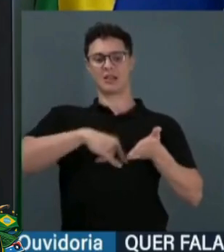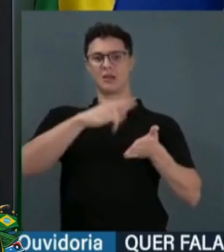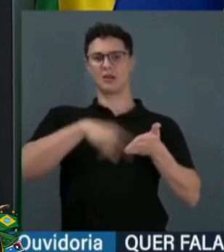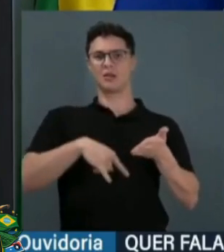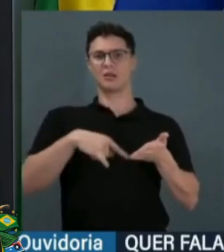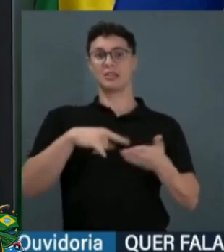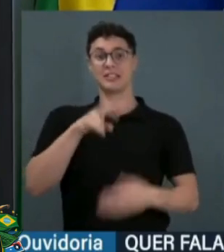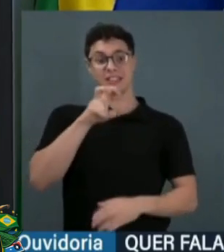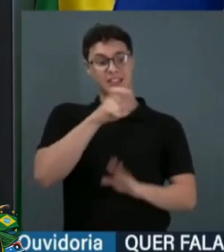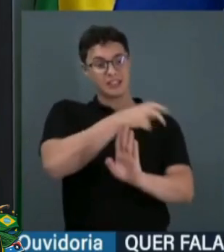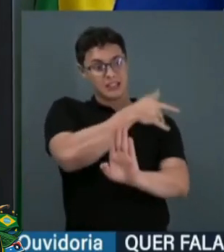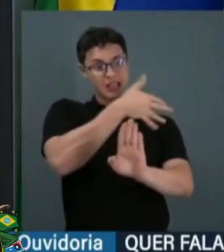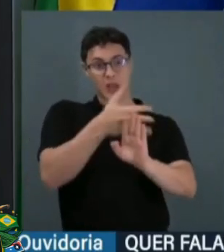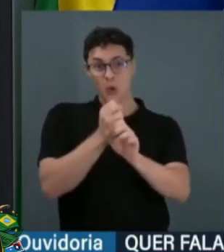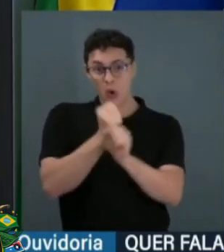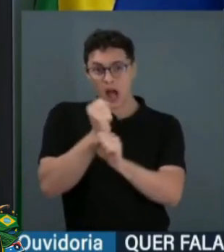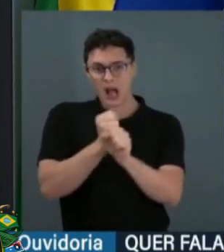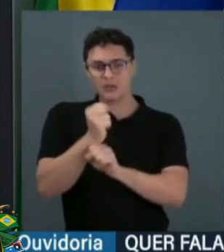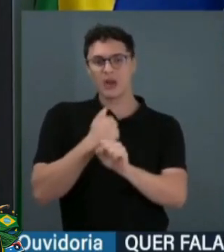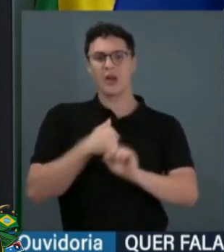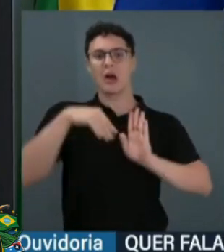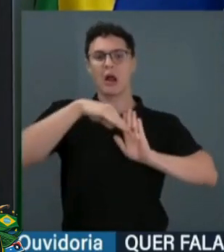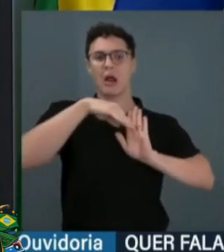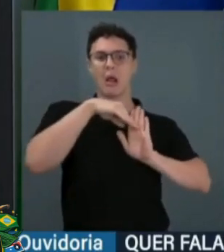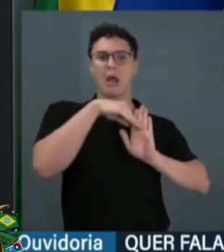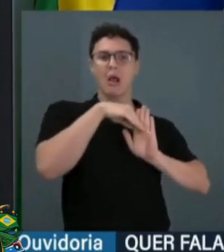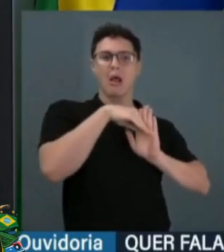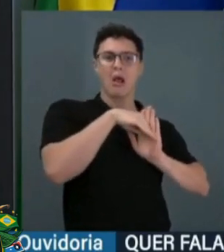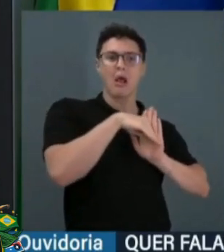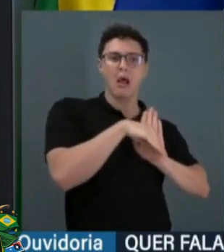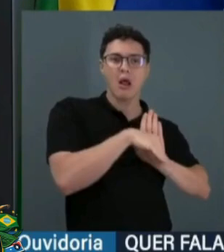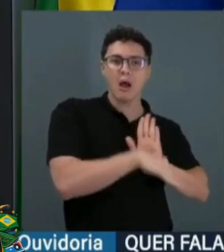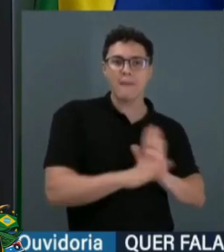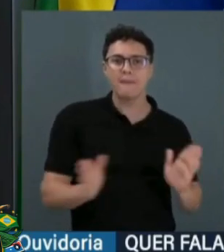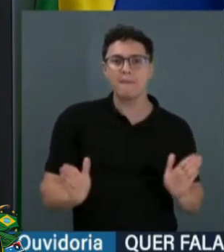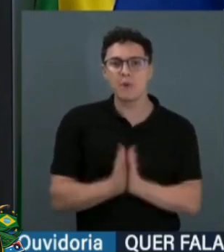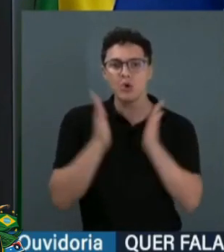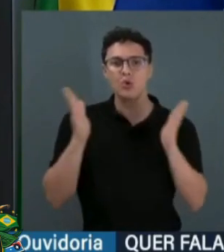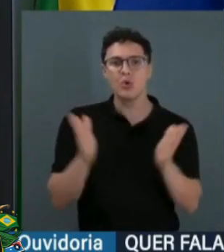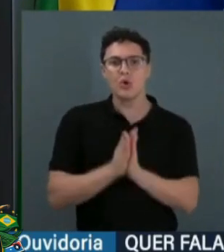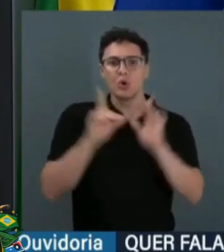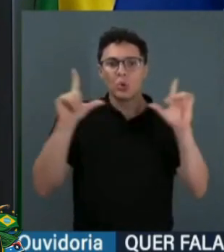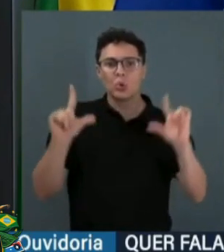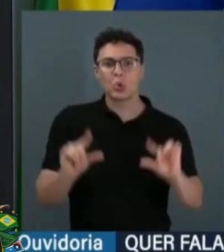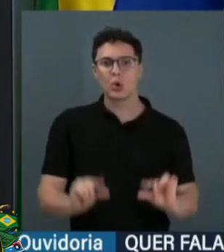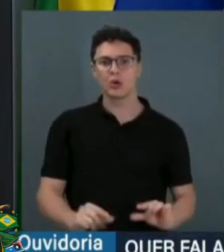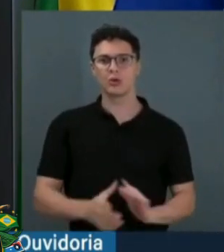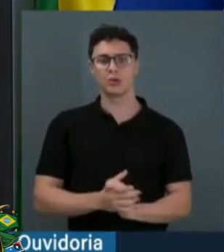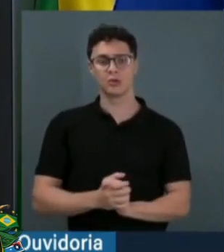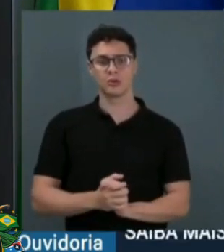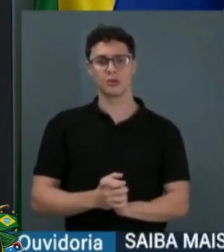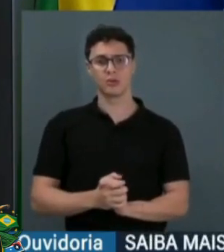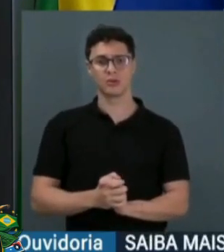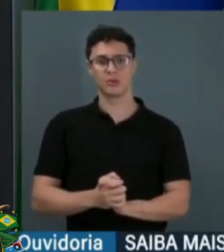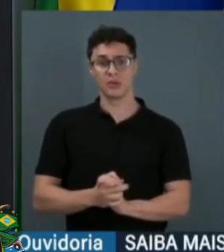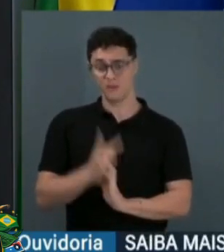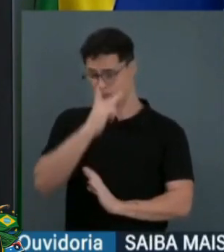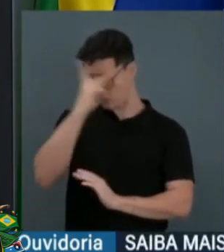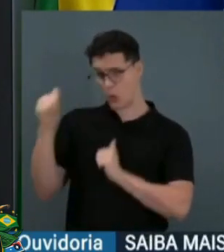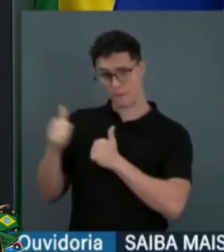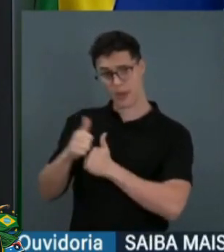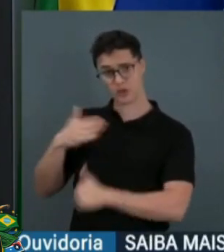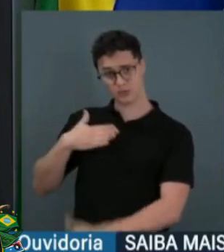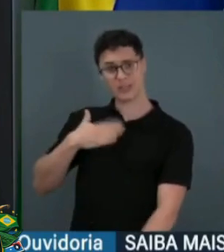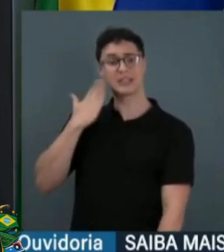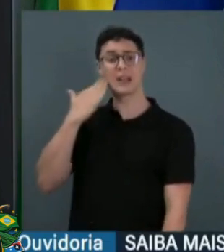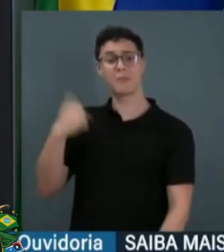empobreci drasticamente. Meus companheiros sabem disso, porque vem acompanhando, que eu vou mostrando meu